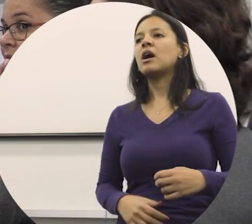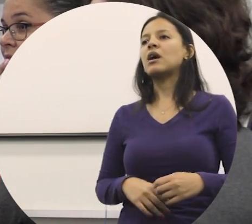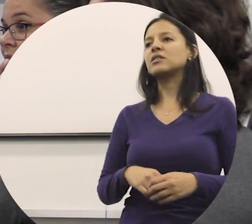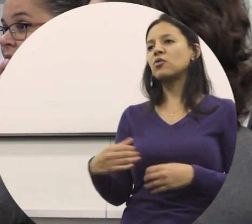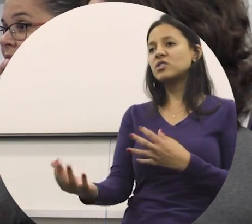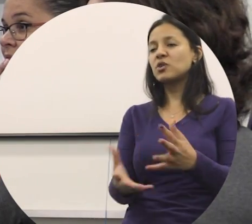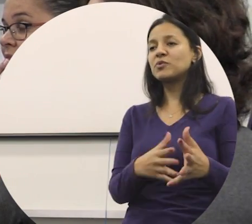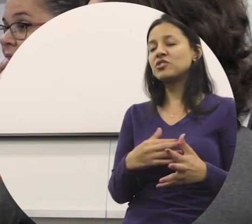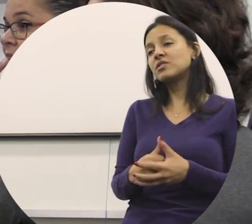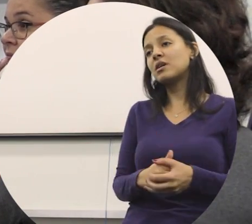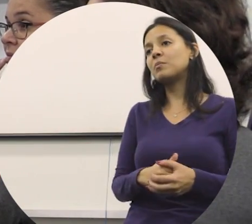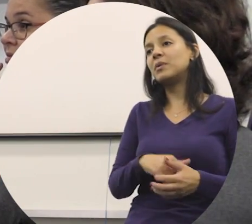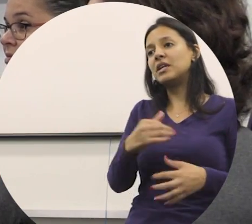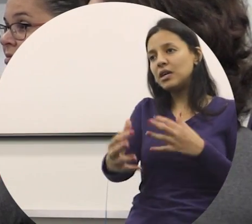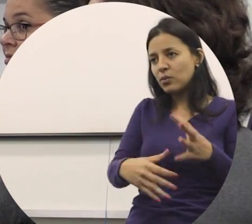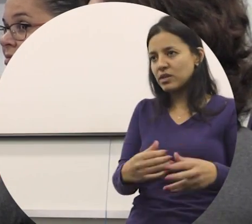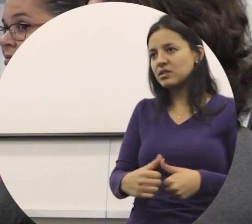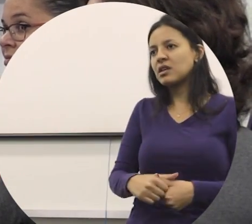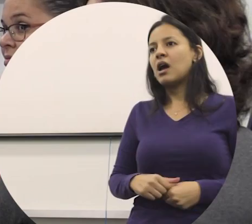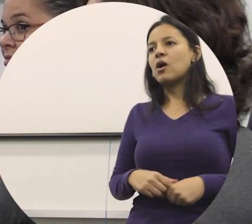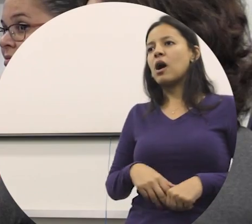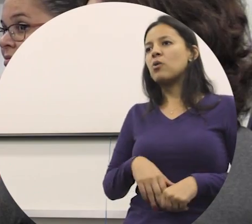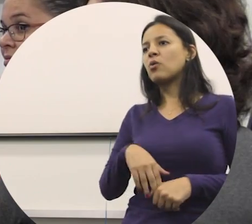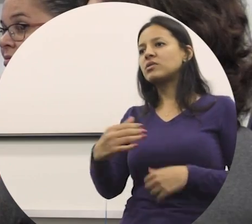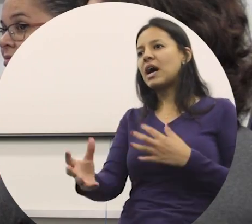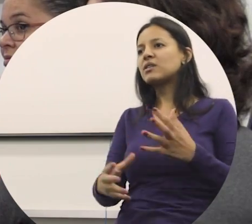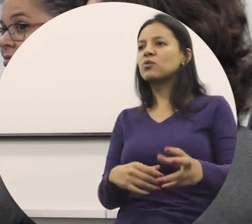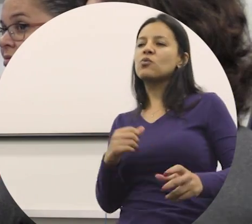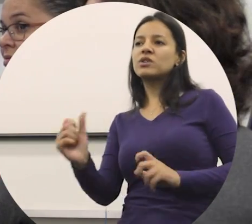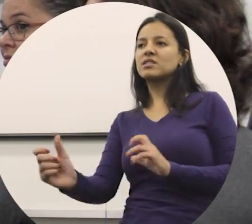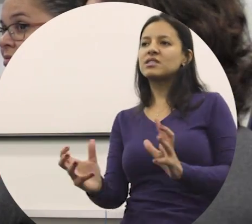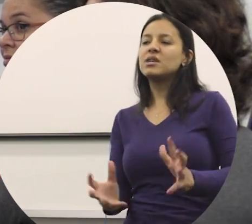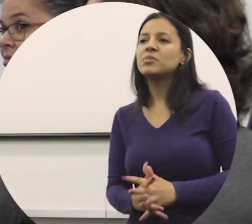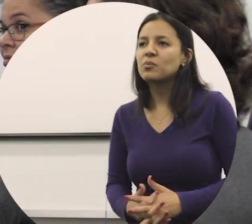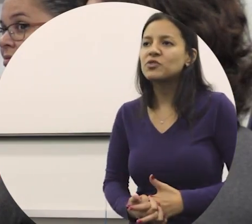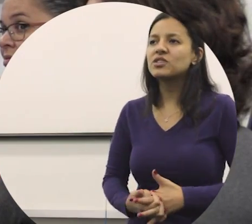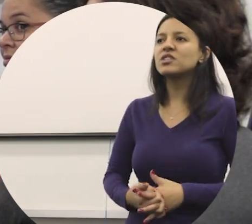estímulo. As coisas já podiam ser bilíngues, o